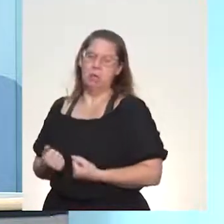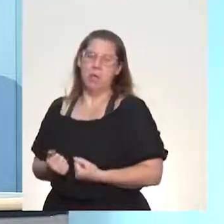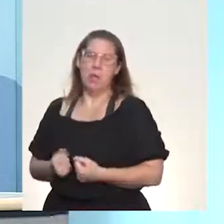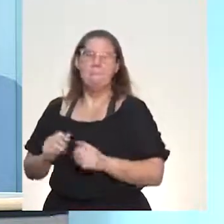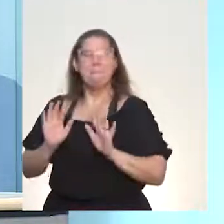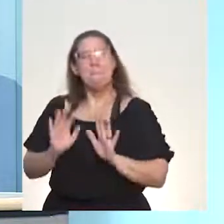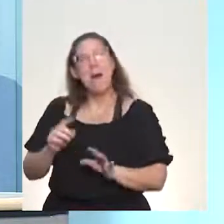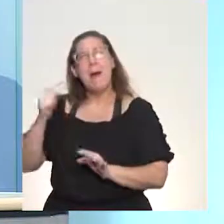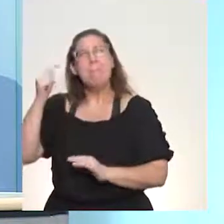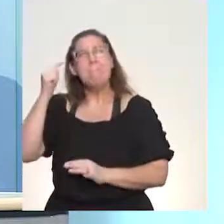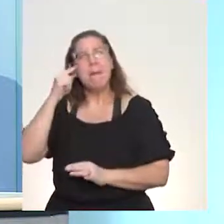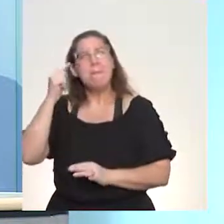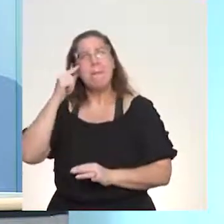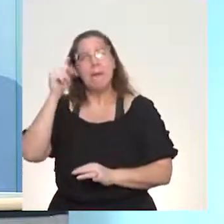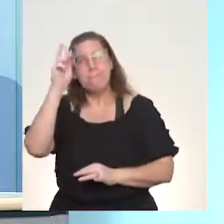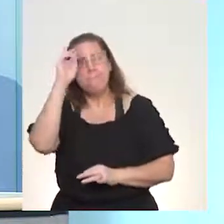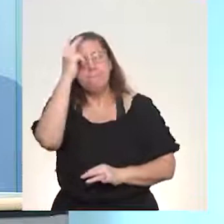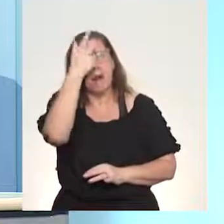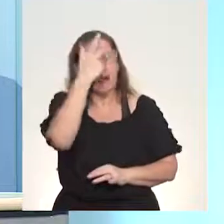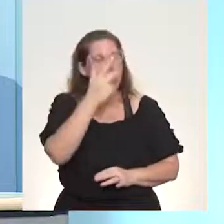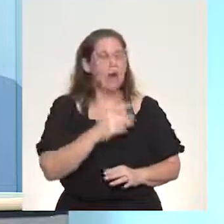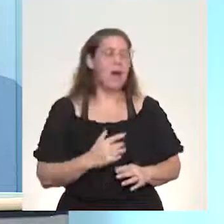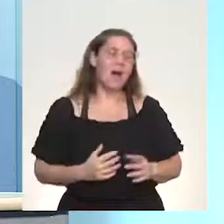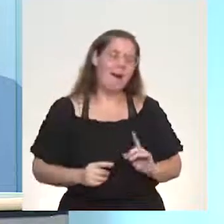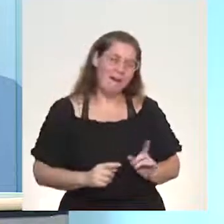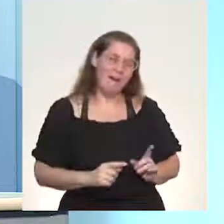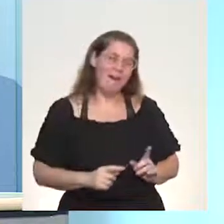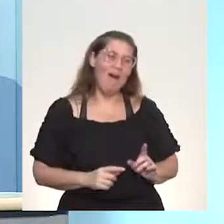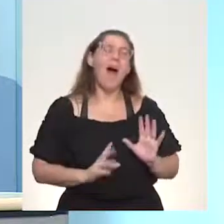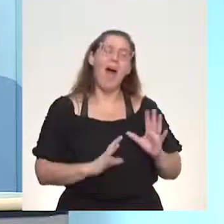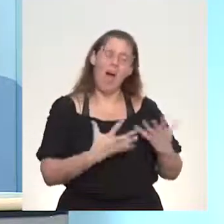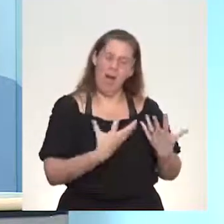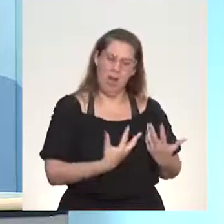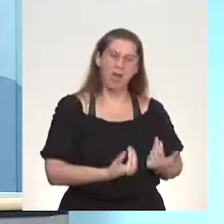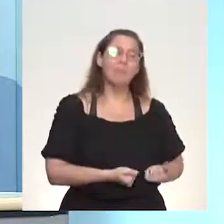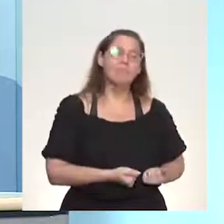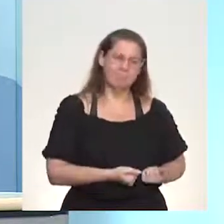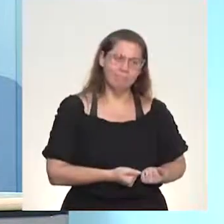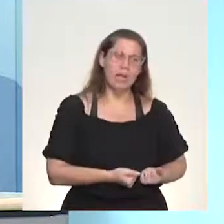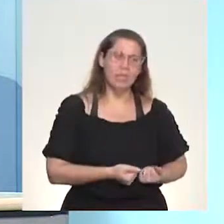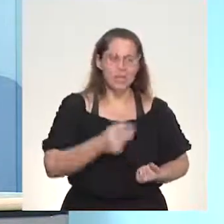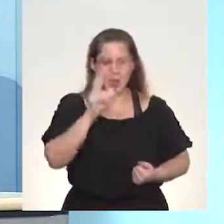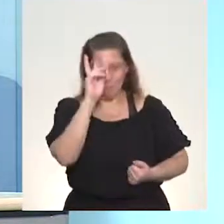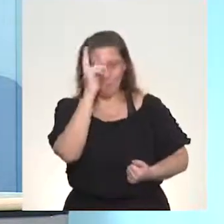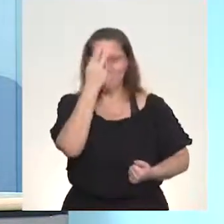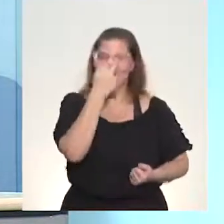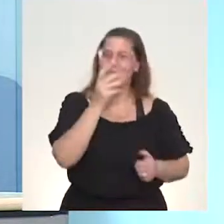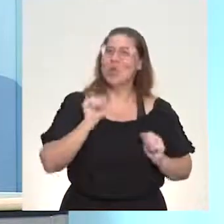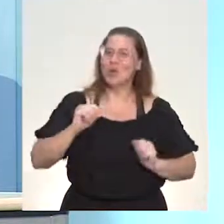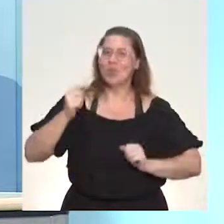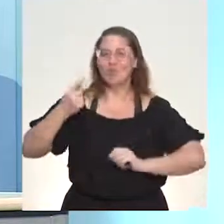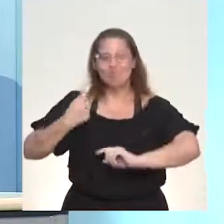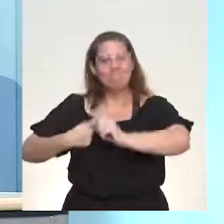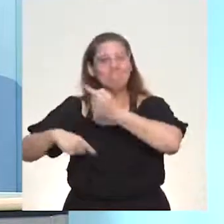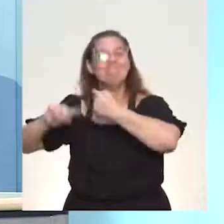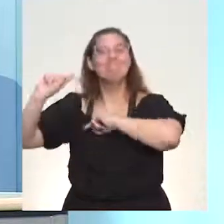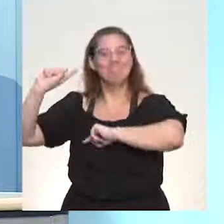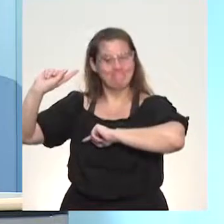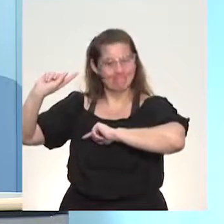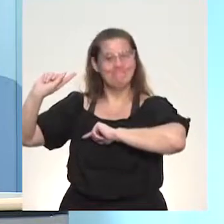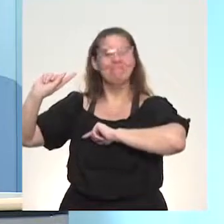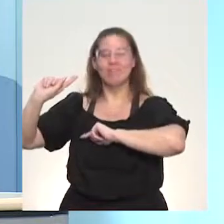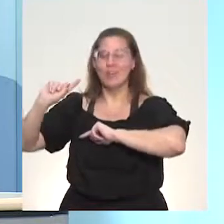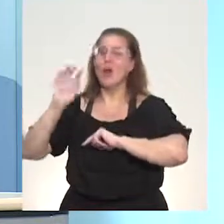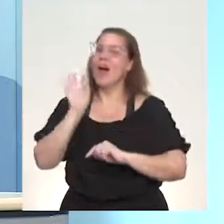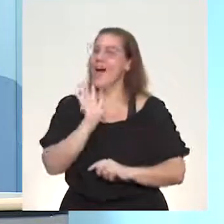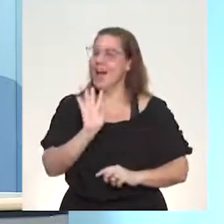duas coisas, e esse movimento ele tende a se desenvolver, né? Então, é